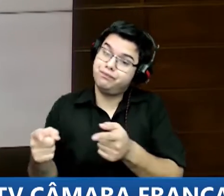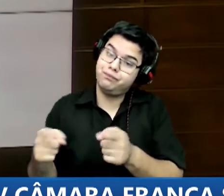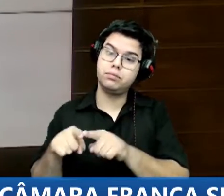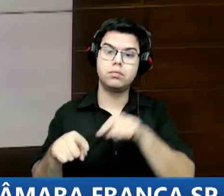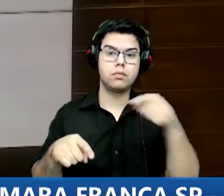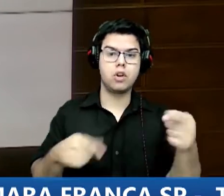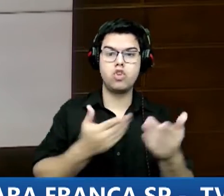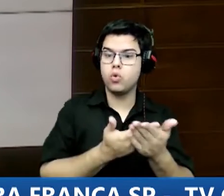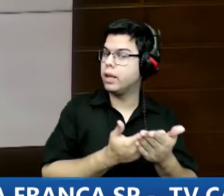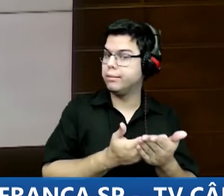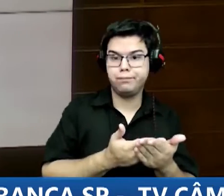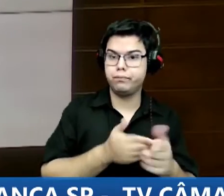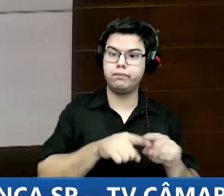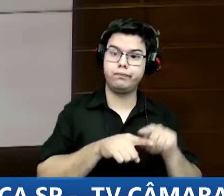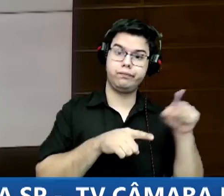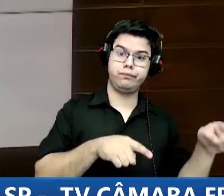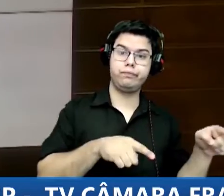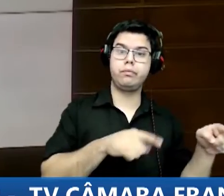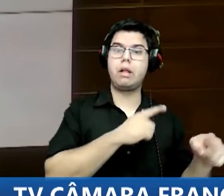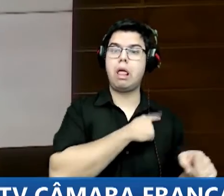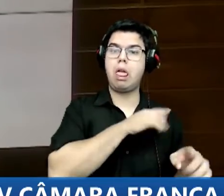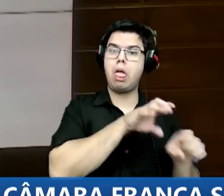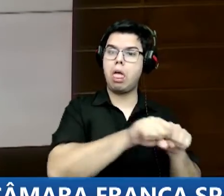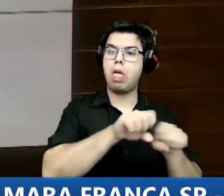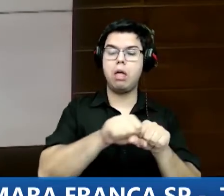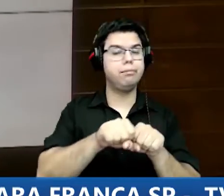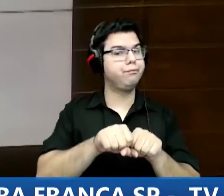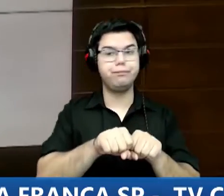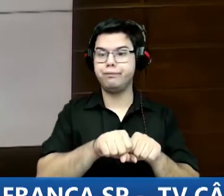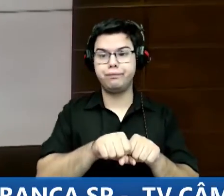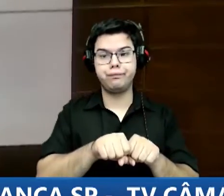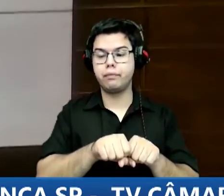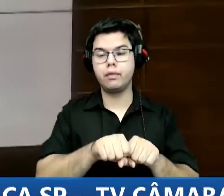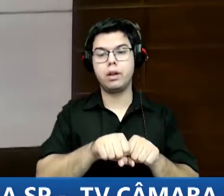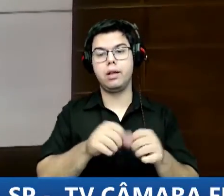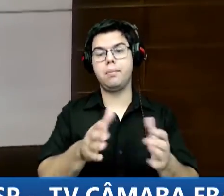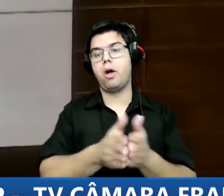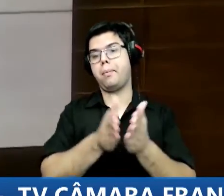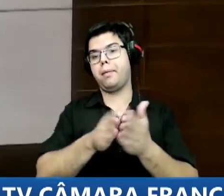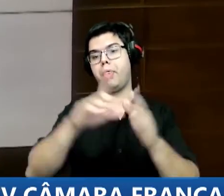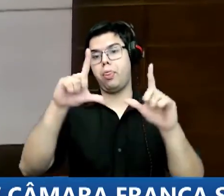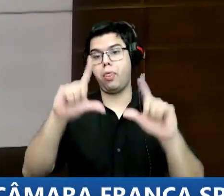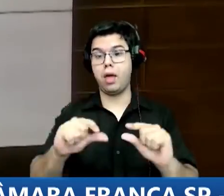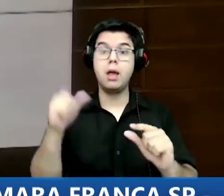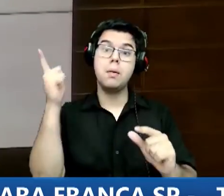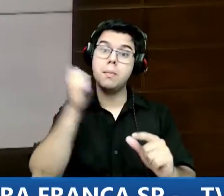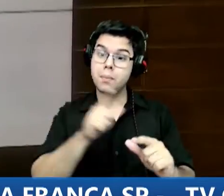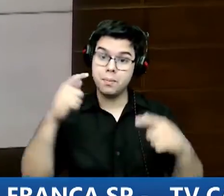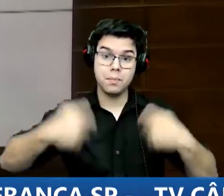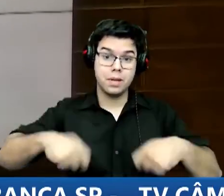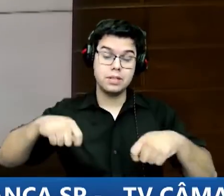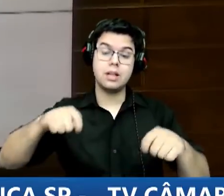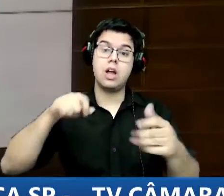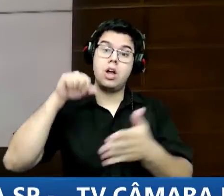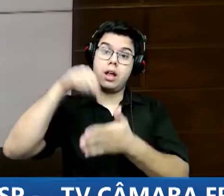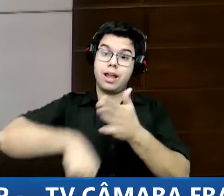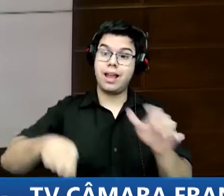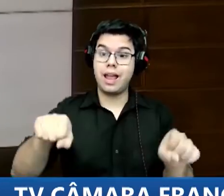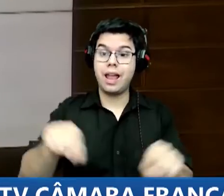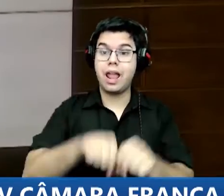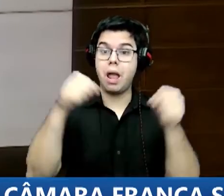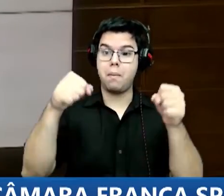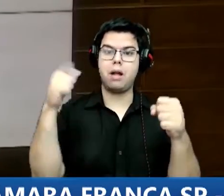precisa romper esse ciclo de pobreza e miséria para que o nosso município possa ter um desenvolvimento sustentável, inclusive do ponto de vista